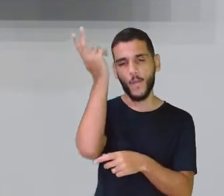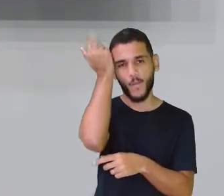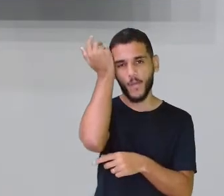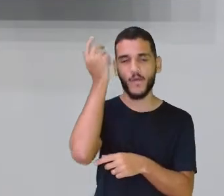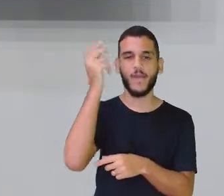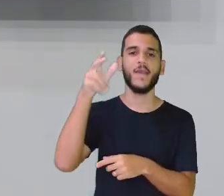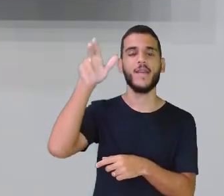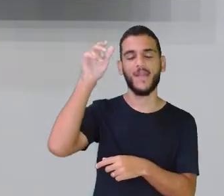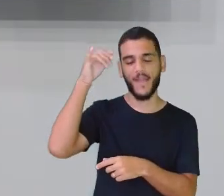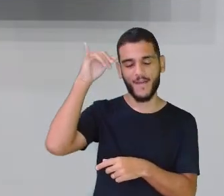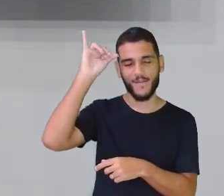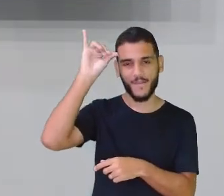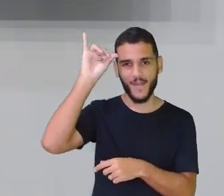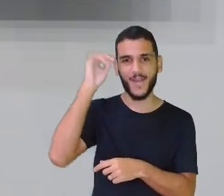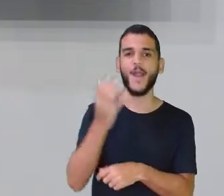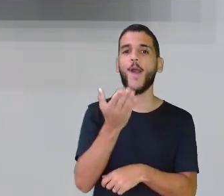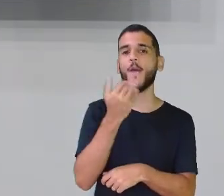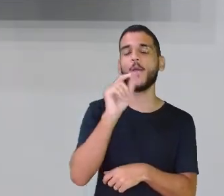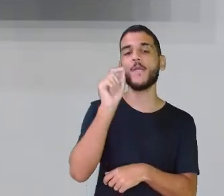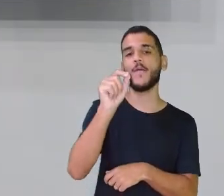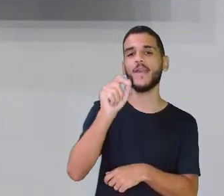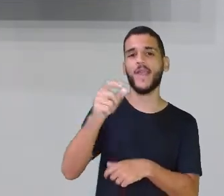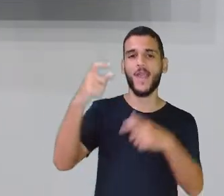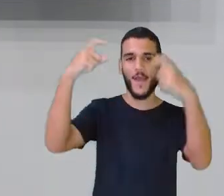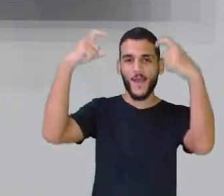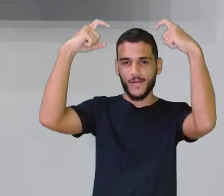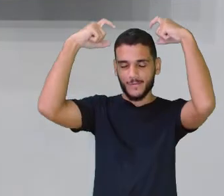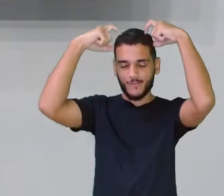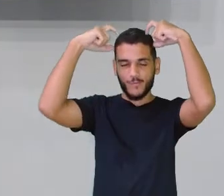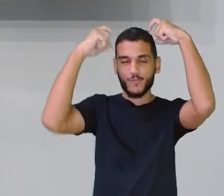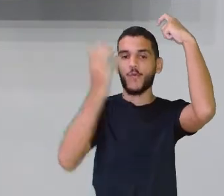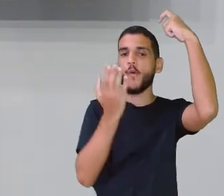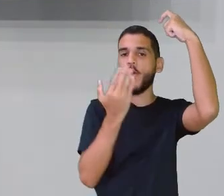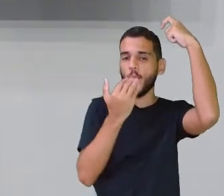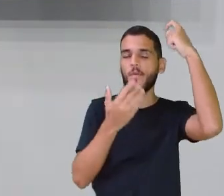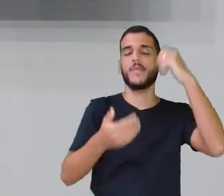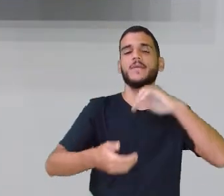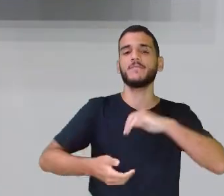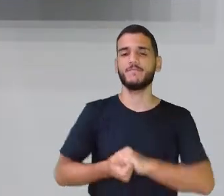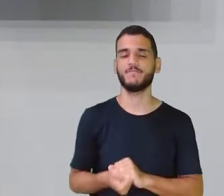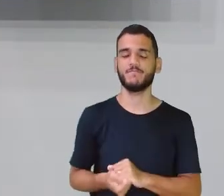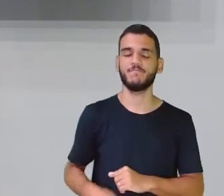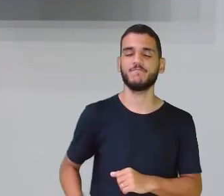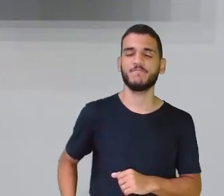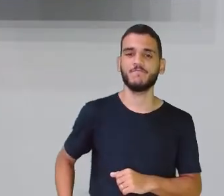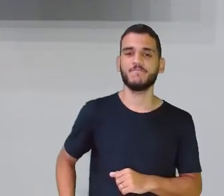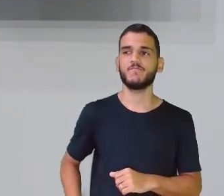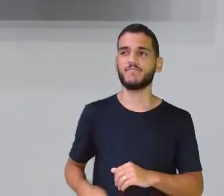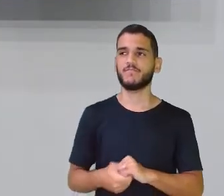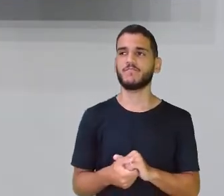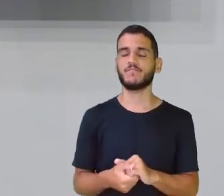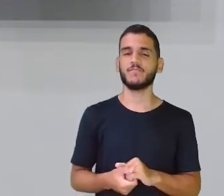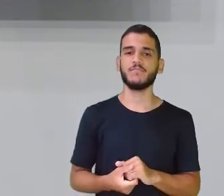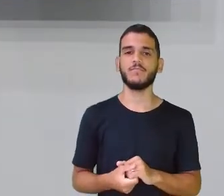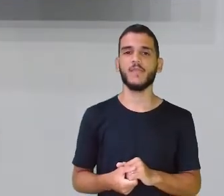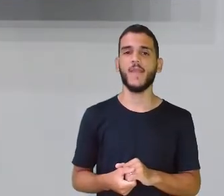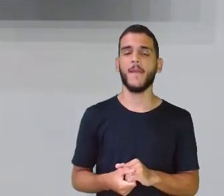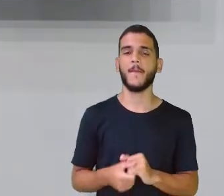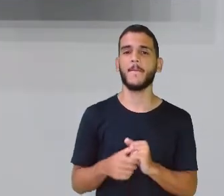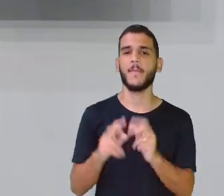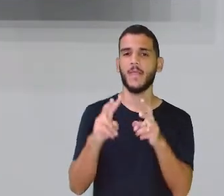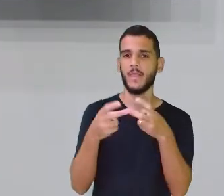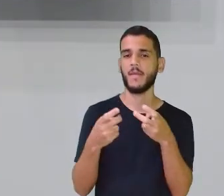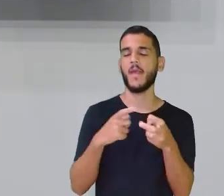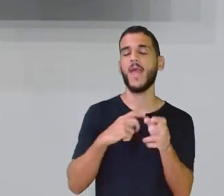urso se alimentando de um boi, professora Mauricéia, mas foi na representação que eu vi aqui, aí eu deixei, tá? Então, essa daqui